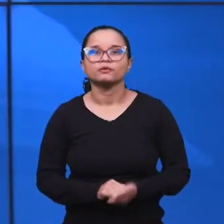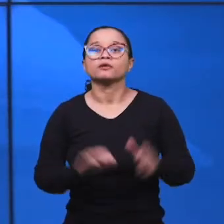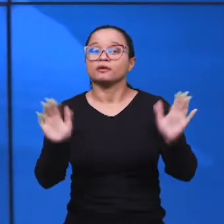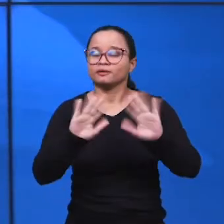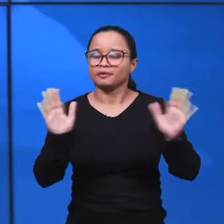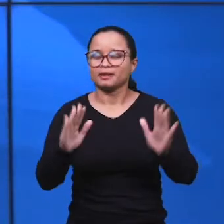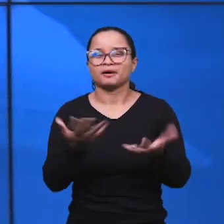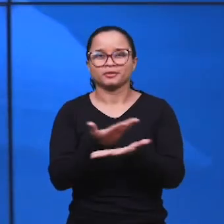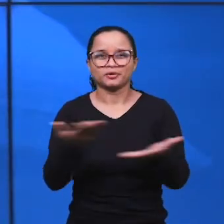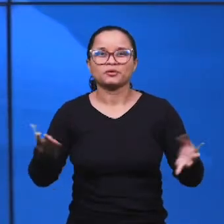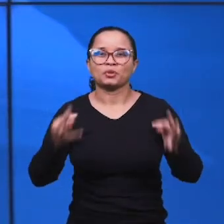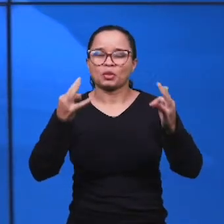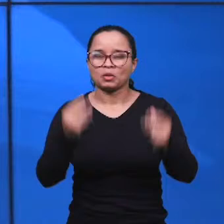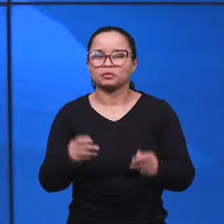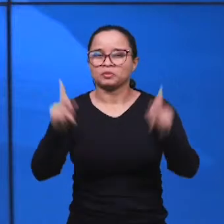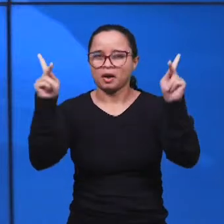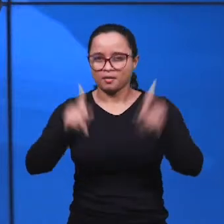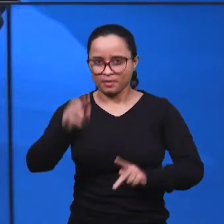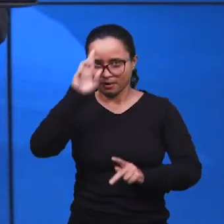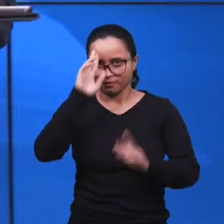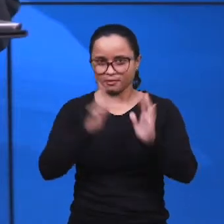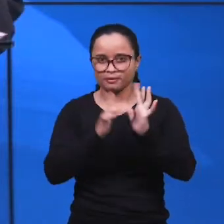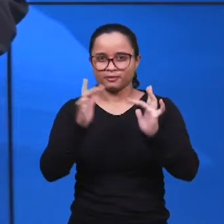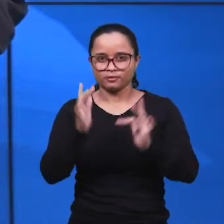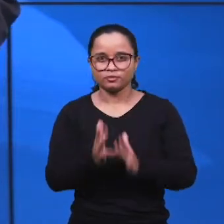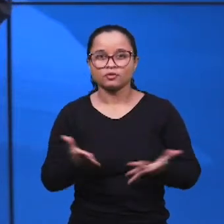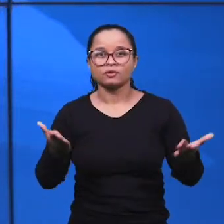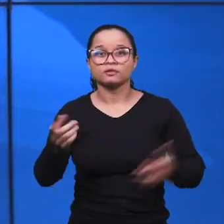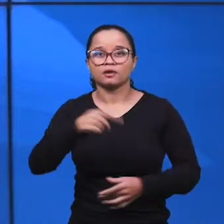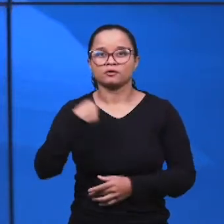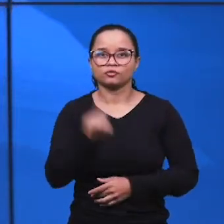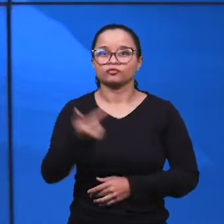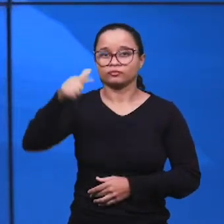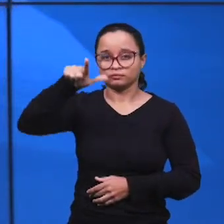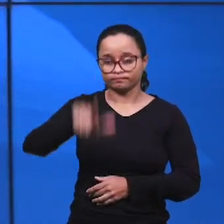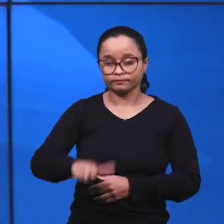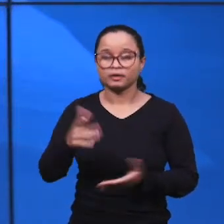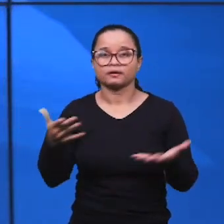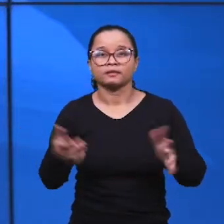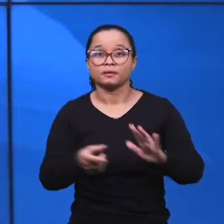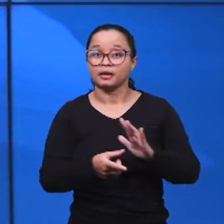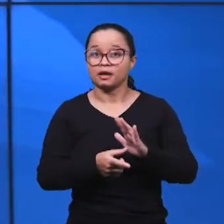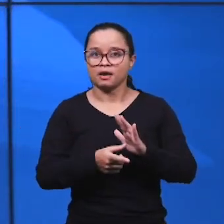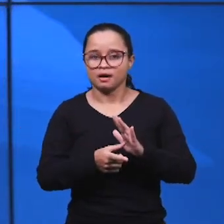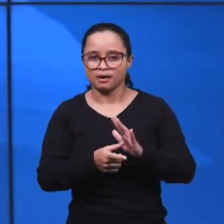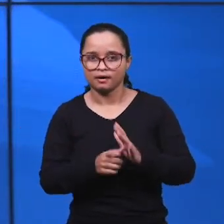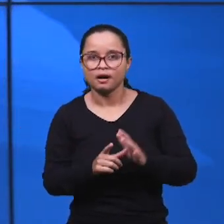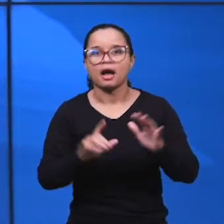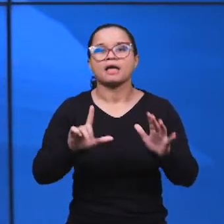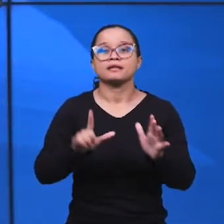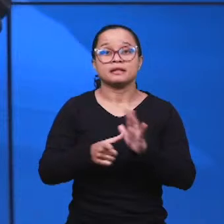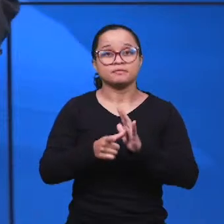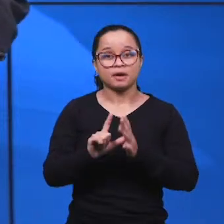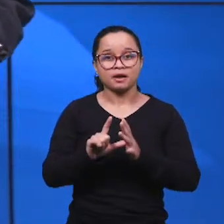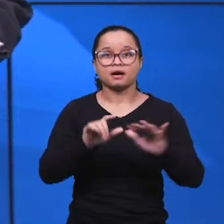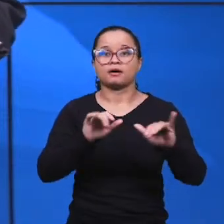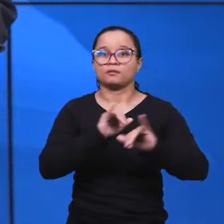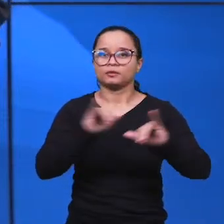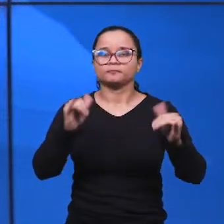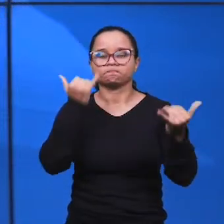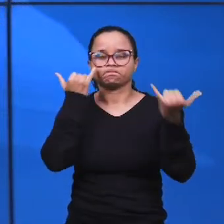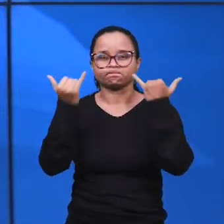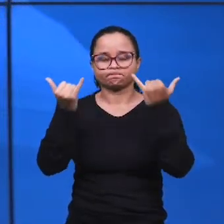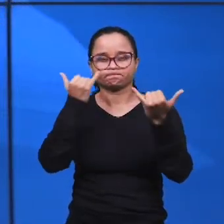eu quero saudar a todos com a paz do Senhor Jesus. Nós estamos aqui mais uma vez para antecipar algumas informações sobre a Escola